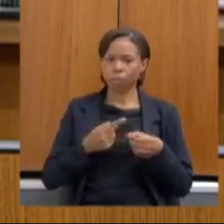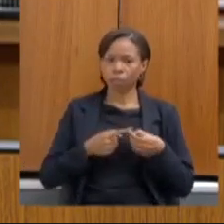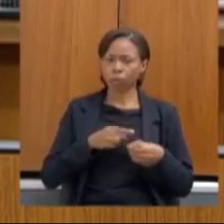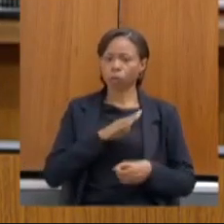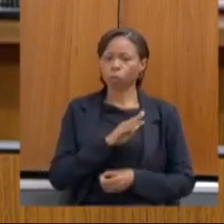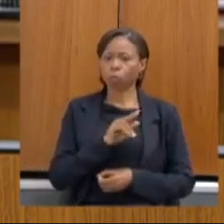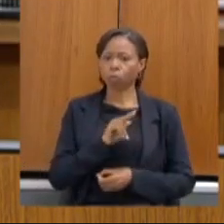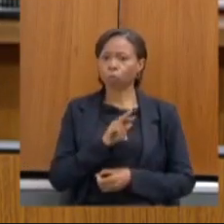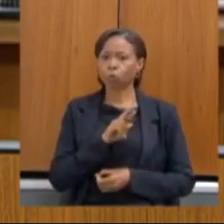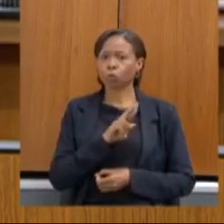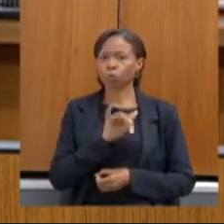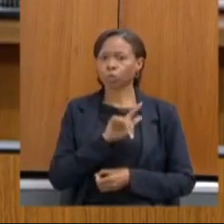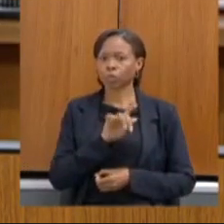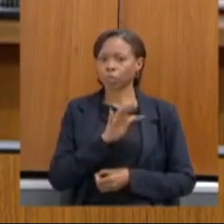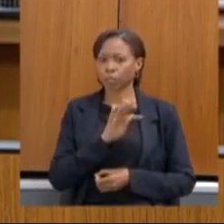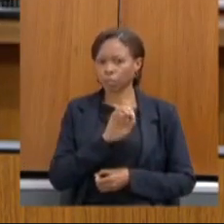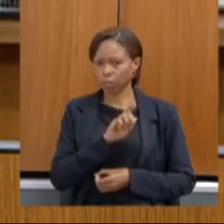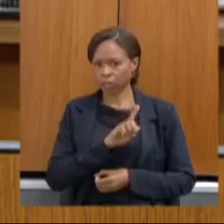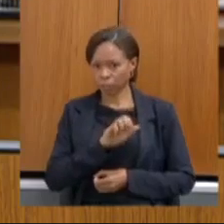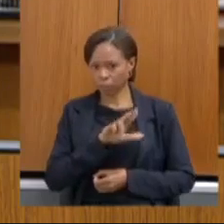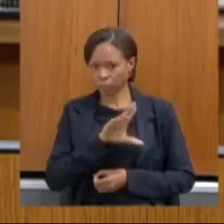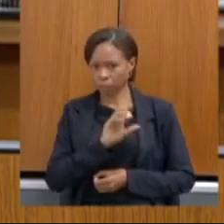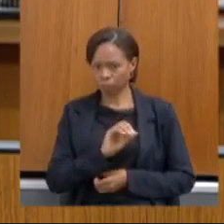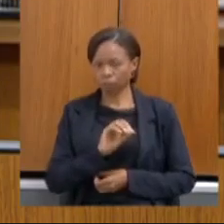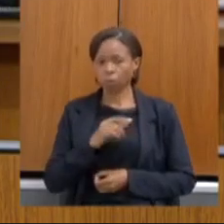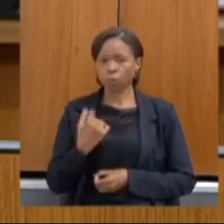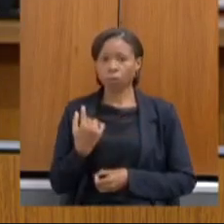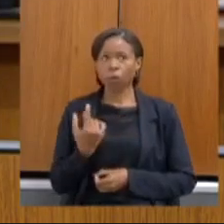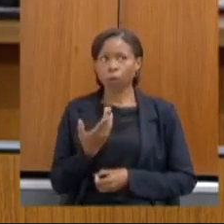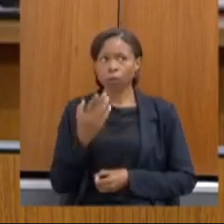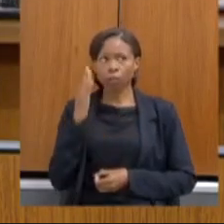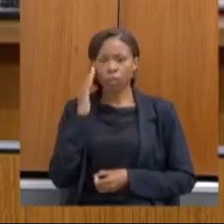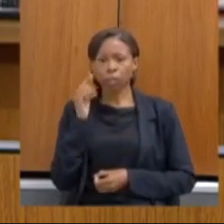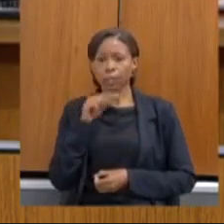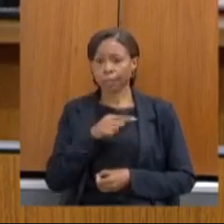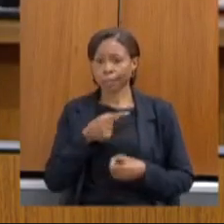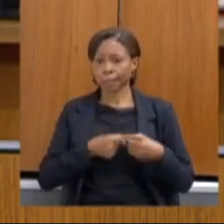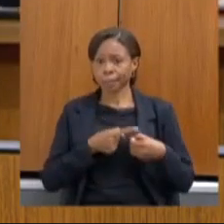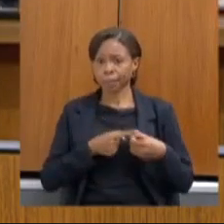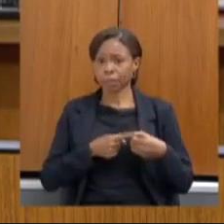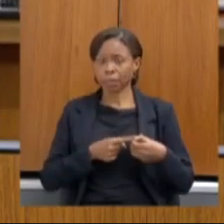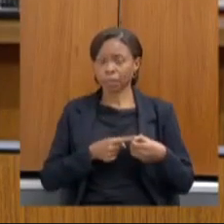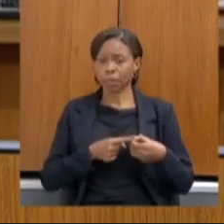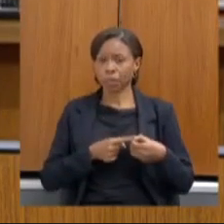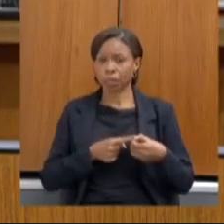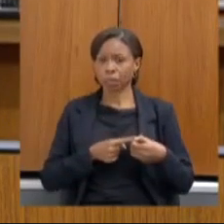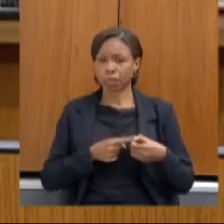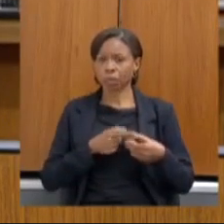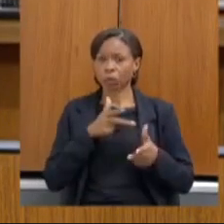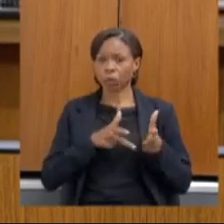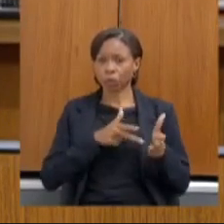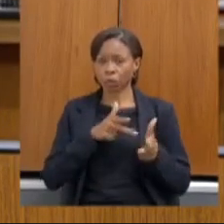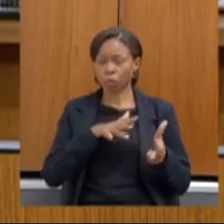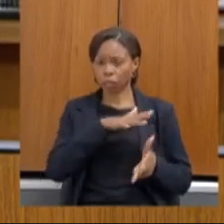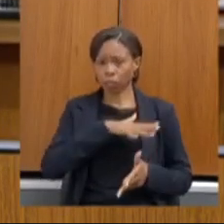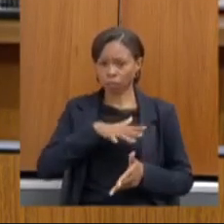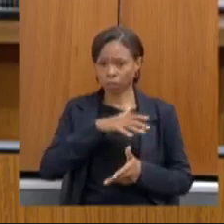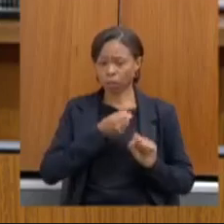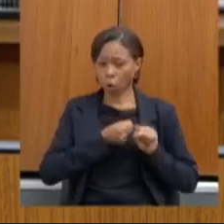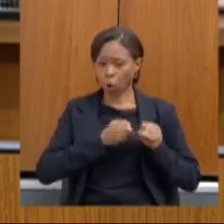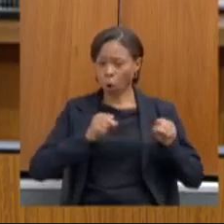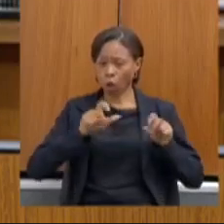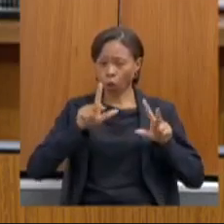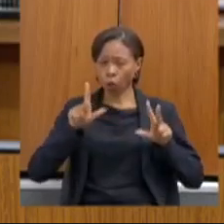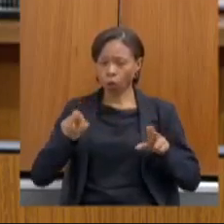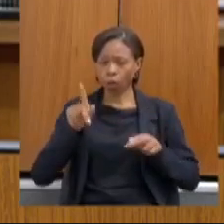de Buritizeiro só para as pessoas entender Buritizeiro três Buritizeiro Área territorial do tamanho do